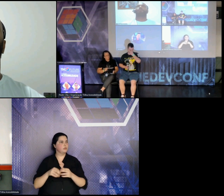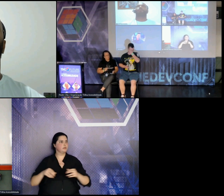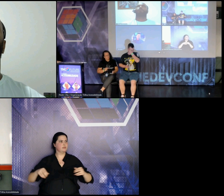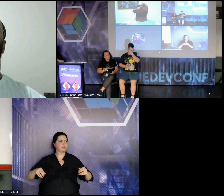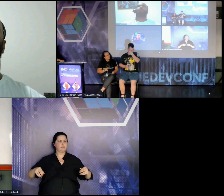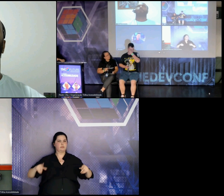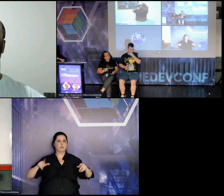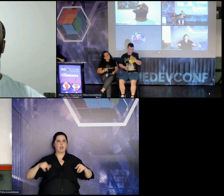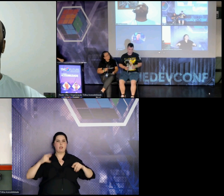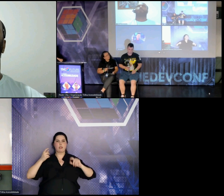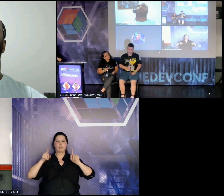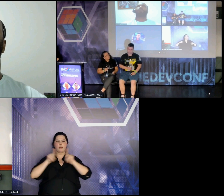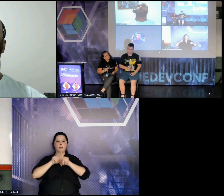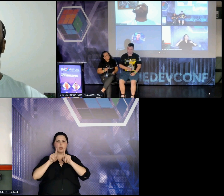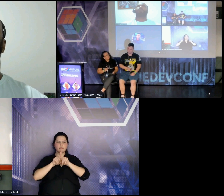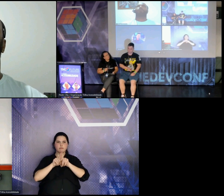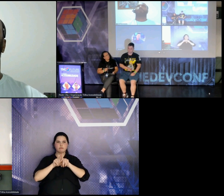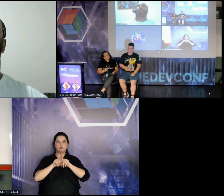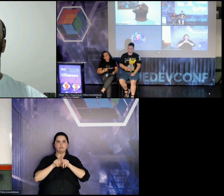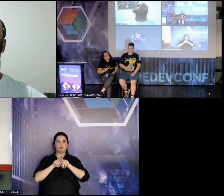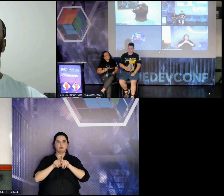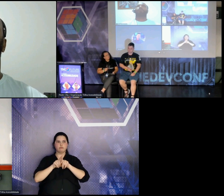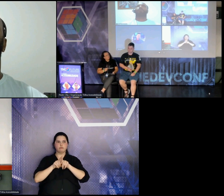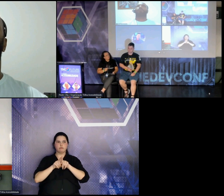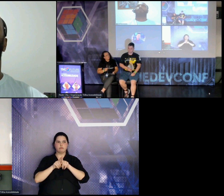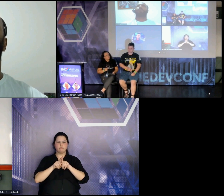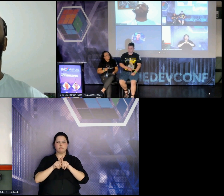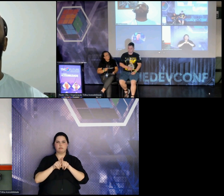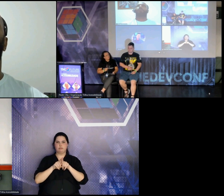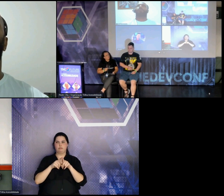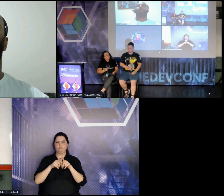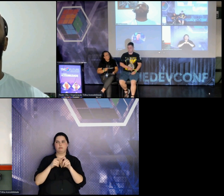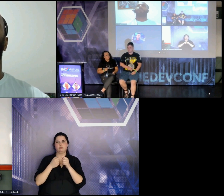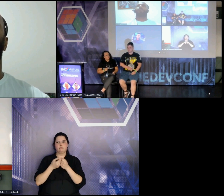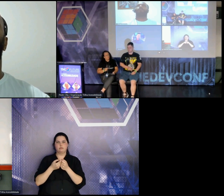muito que ainda não é iniciado nesse